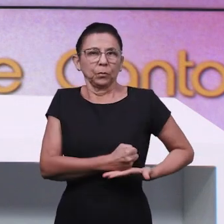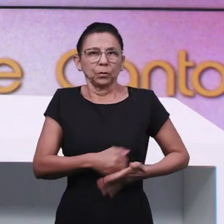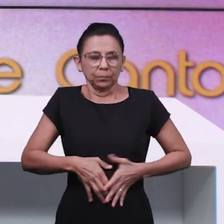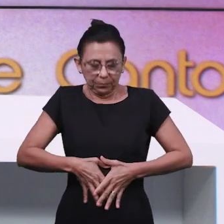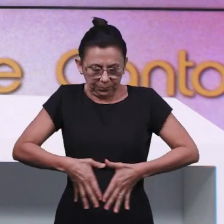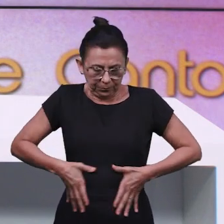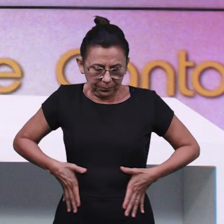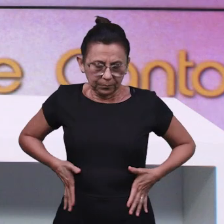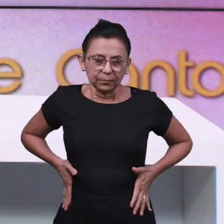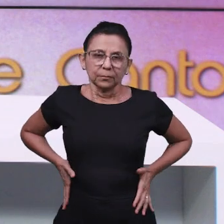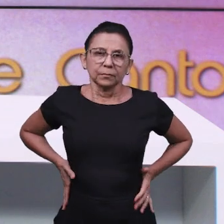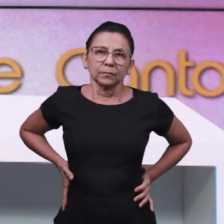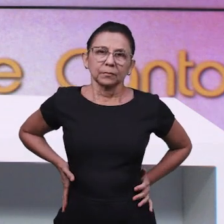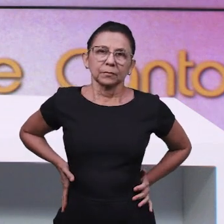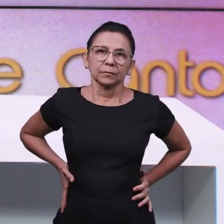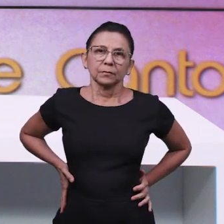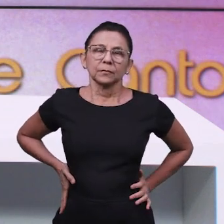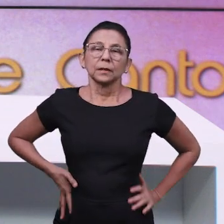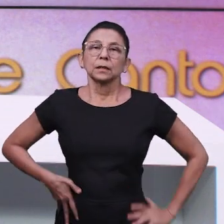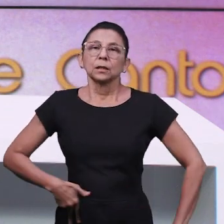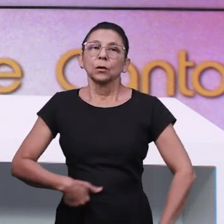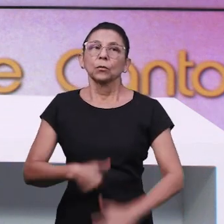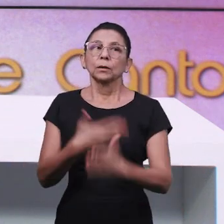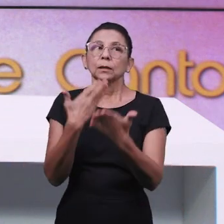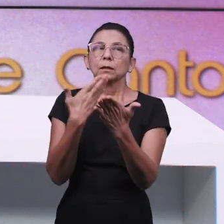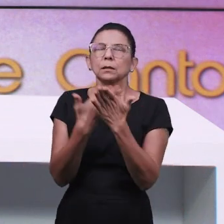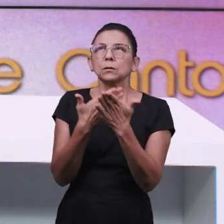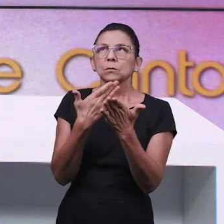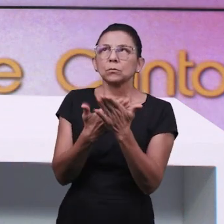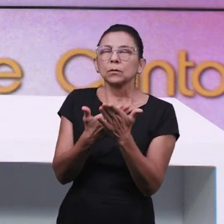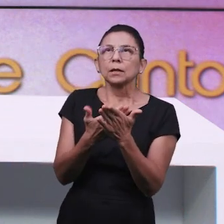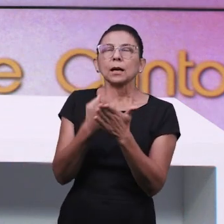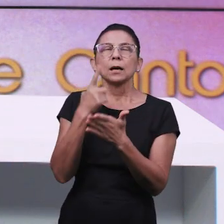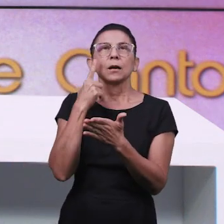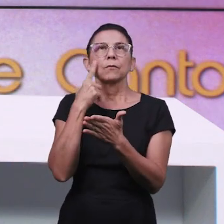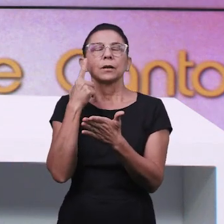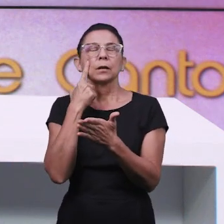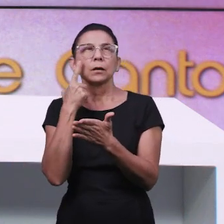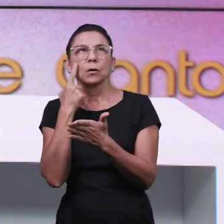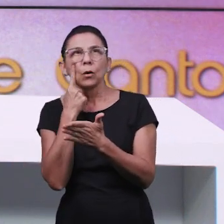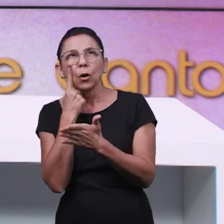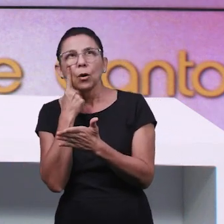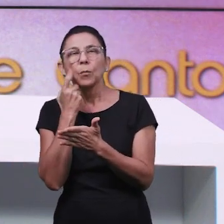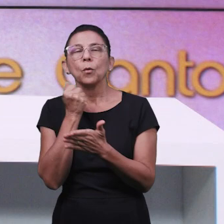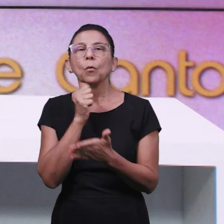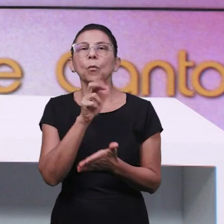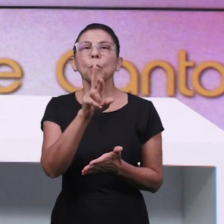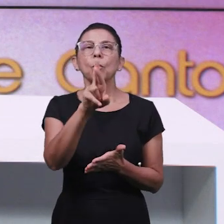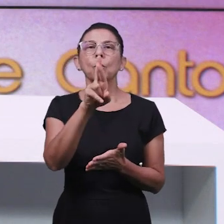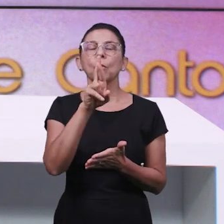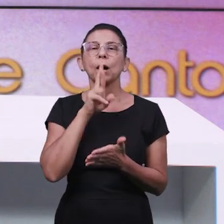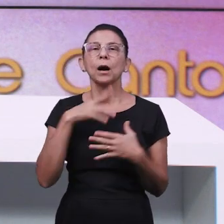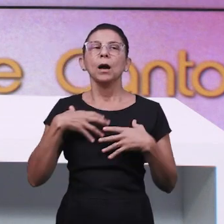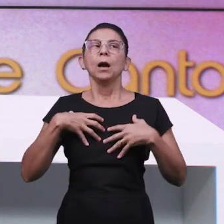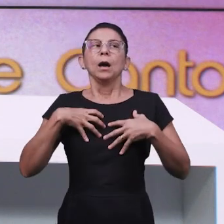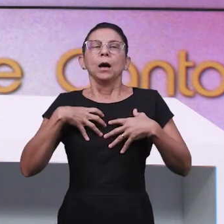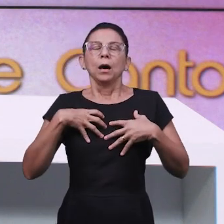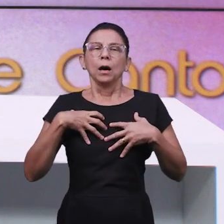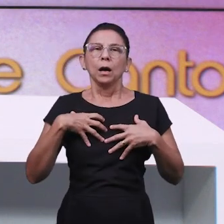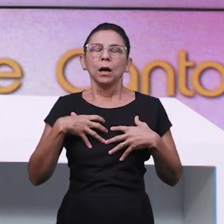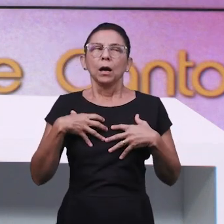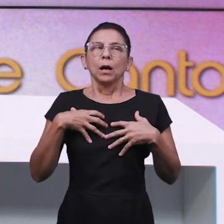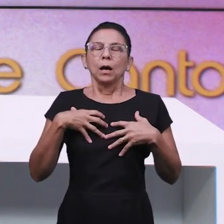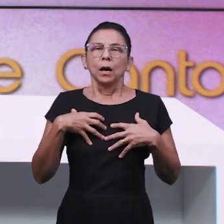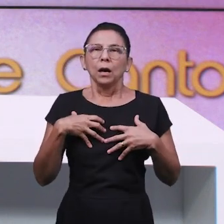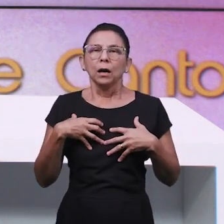apoio. Então, estudar o gerenciamento respiratório, estudar o gerenciamento dessa